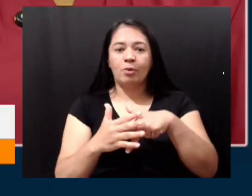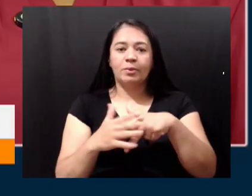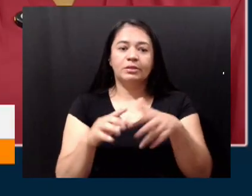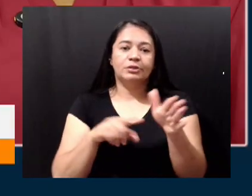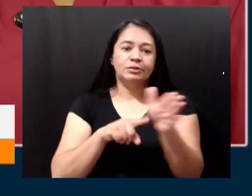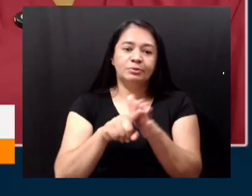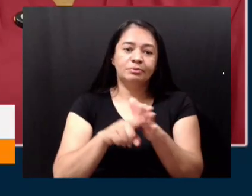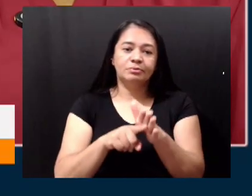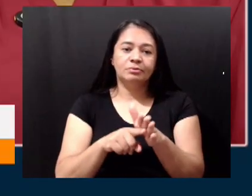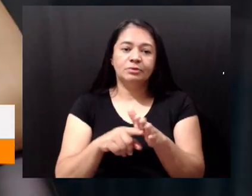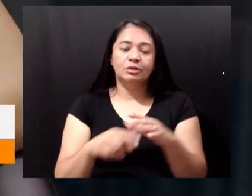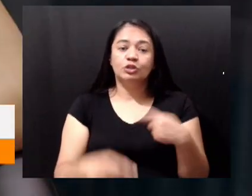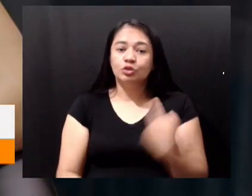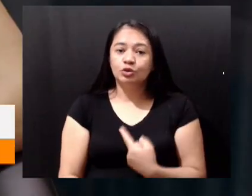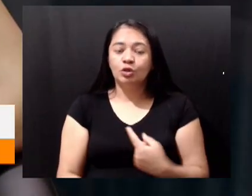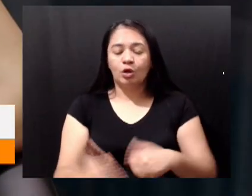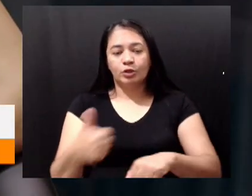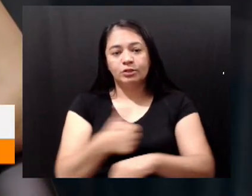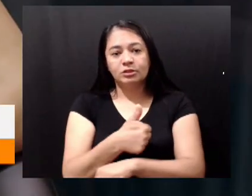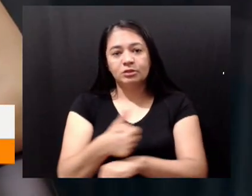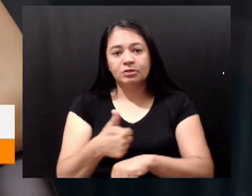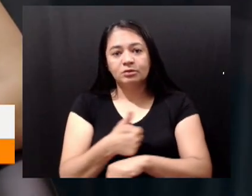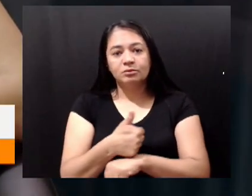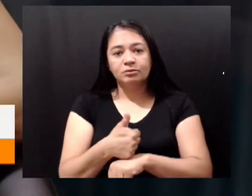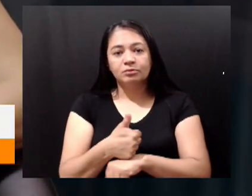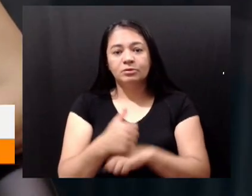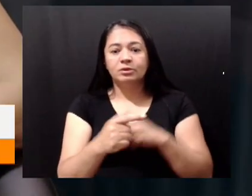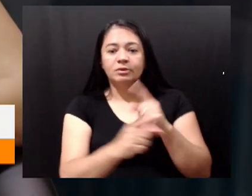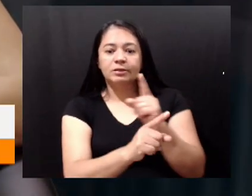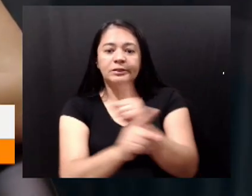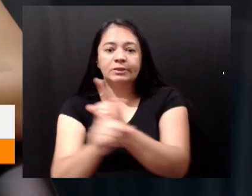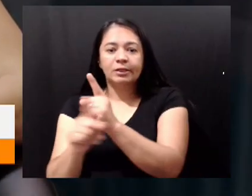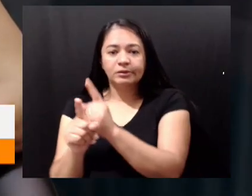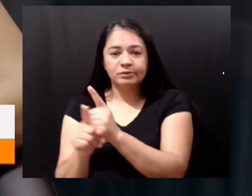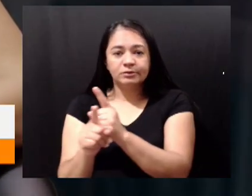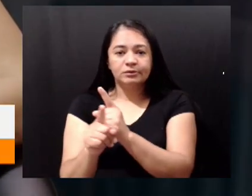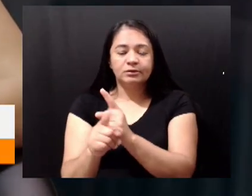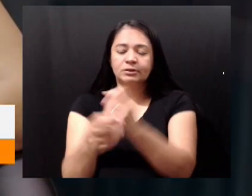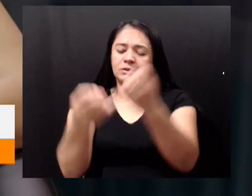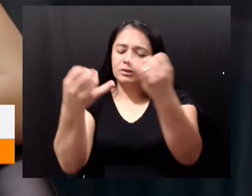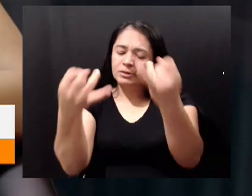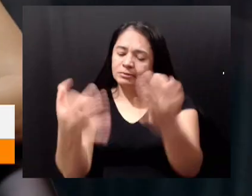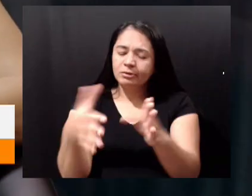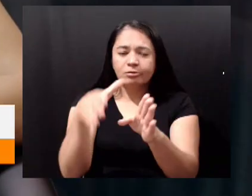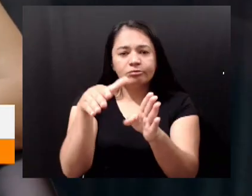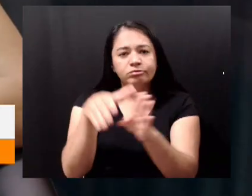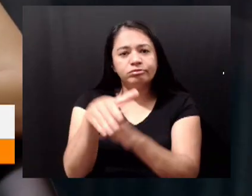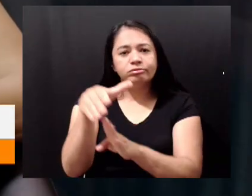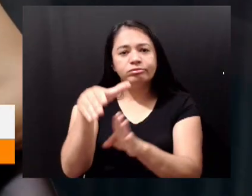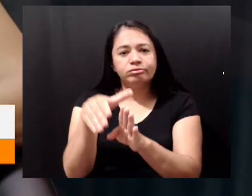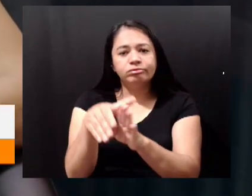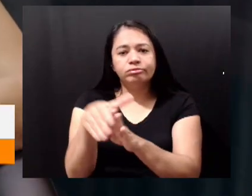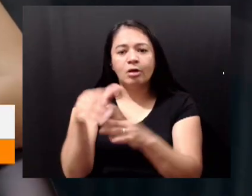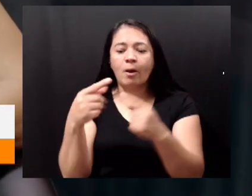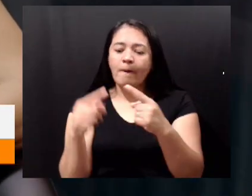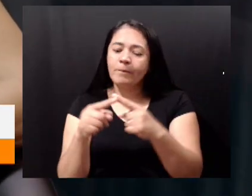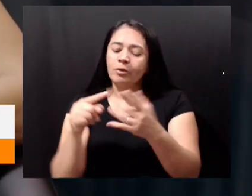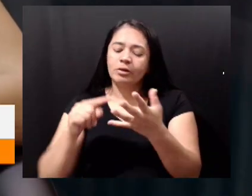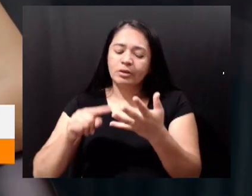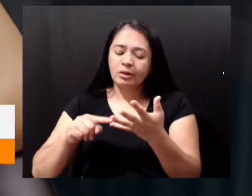a nós profissionais, né, que atendemos o paciente, orientar, explicar, né, o porquê de prescrever um ou